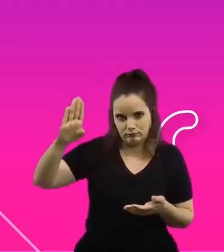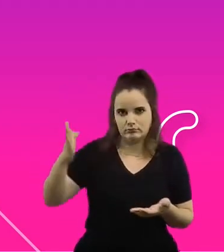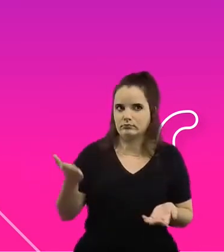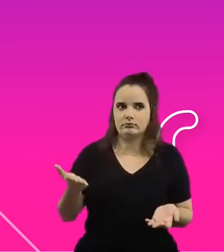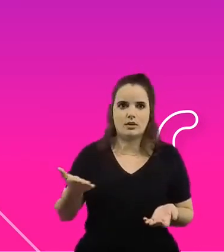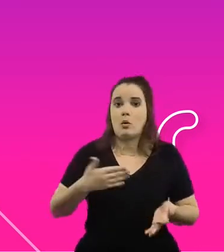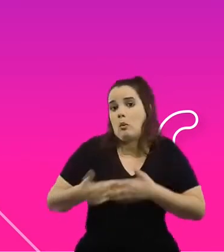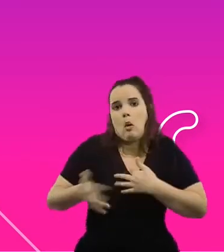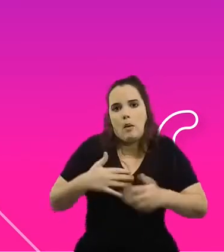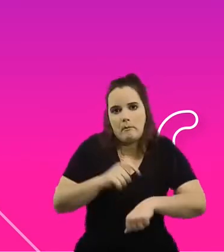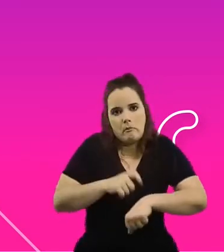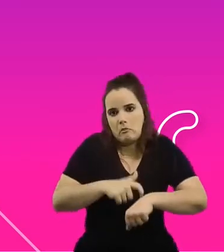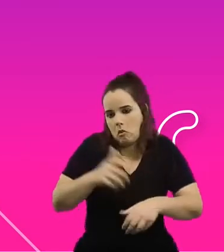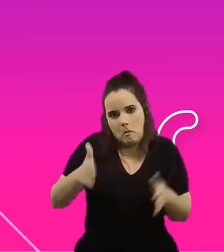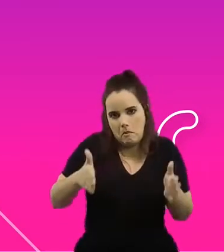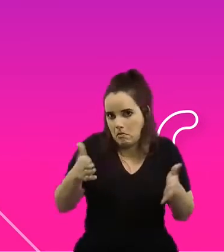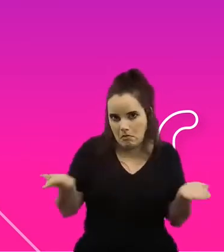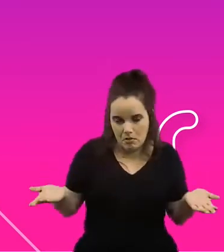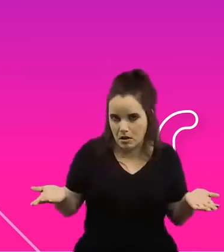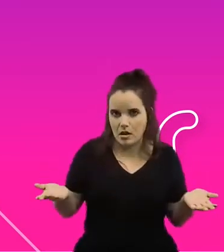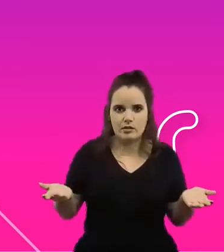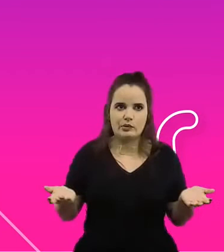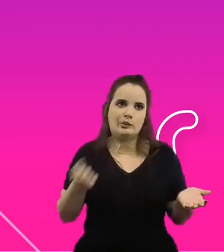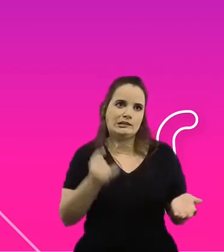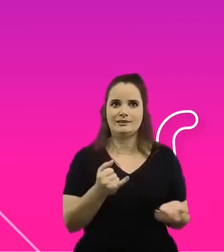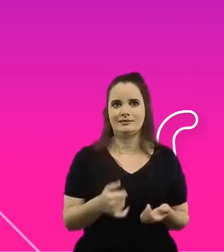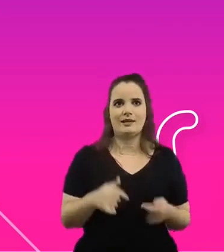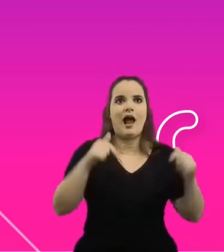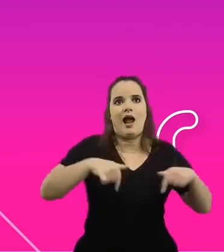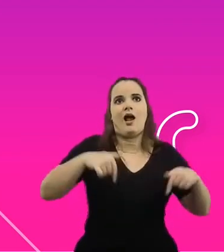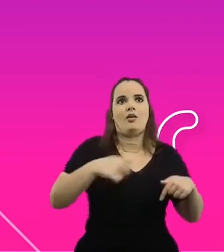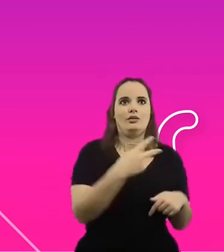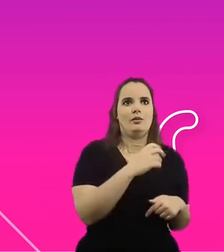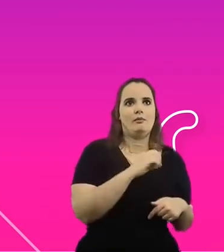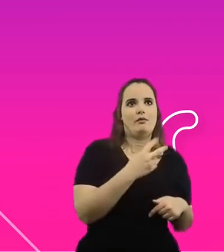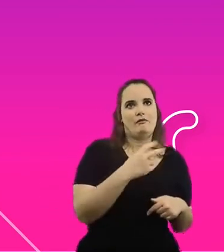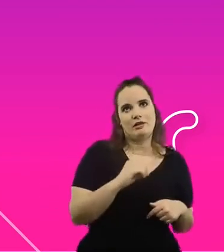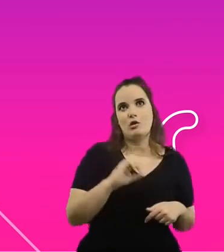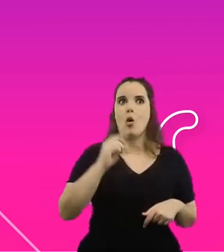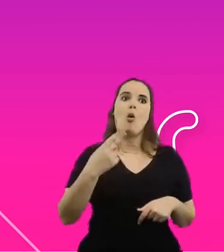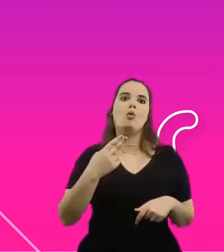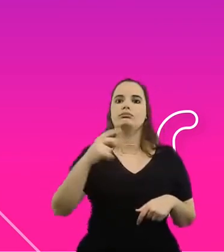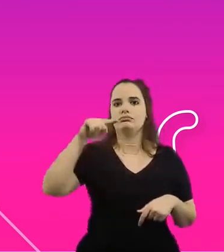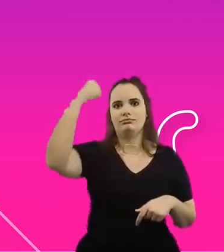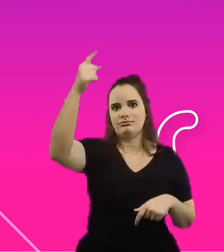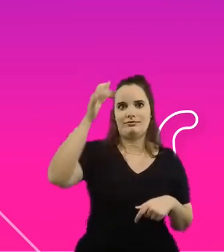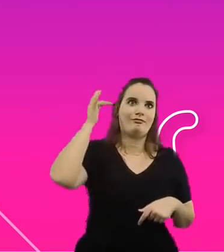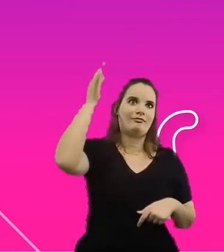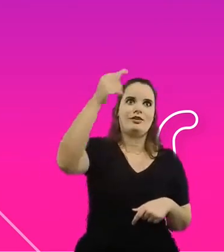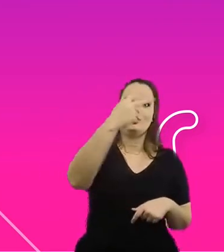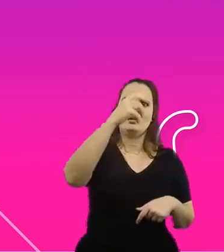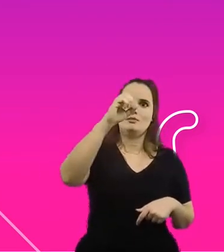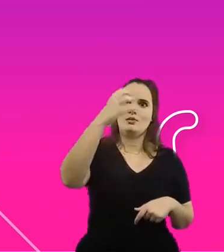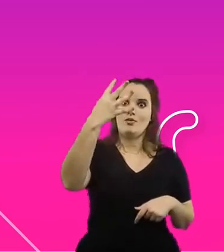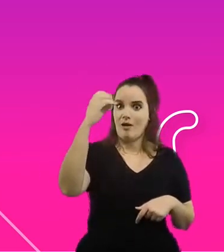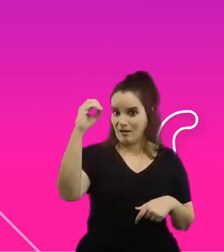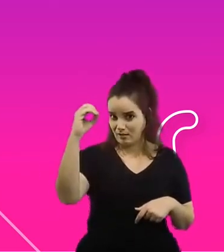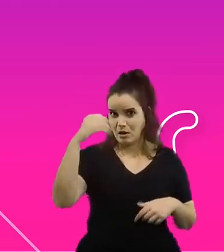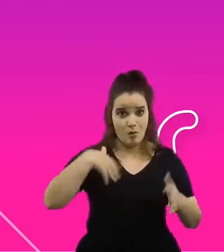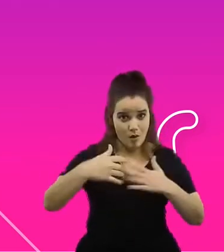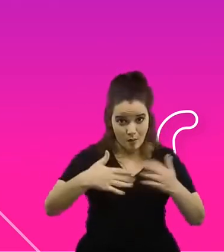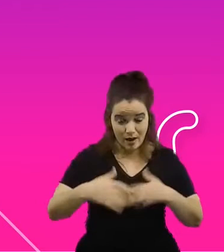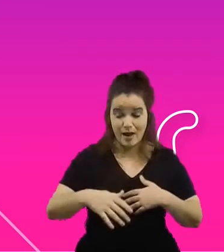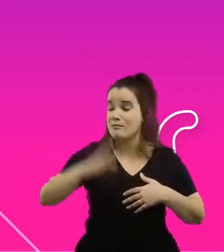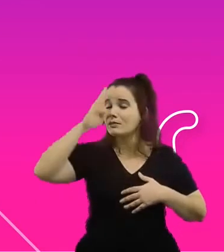certo? Independente se a gente está em 2020, em 2040, desconfiem e tomem cuidado com seus dados